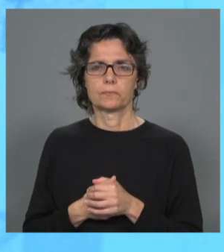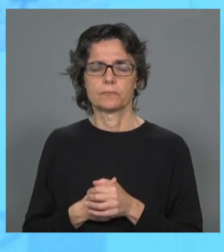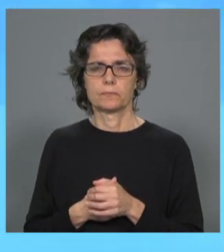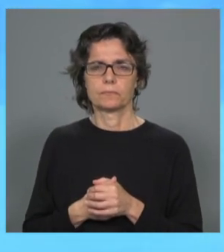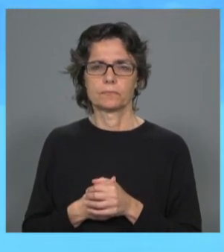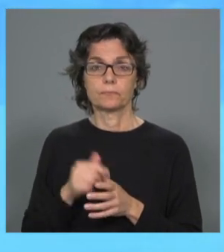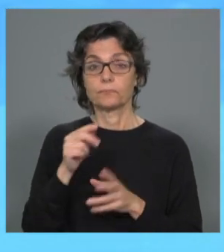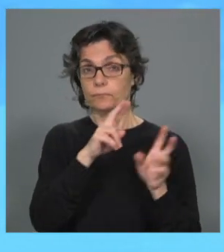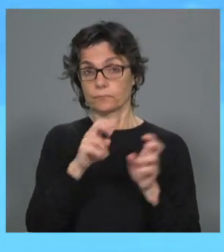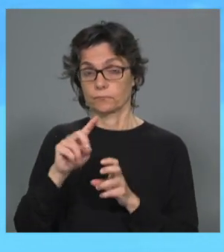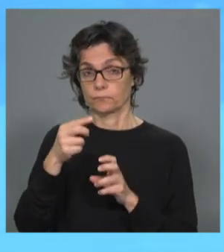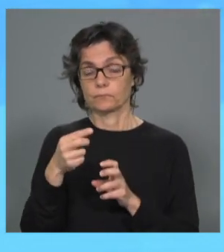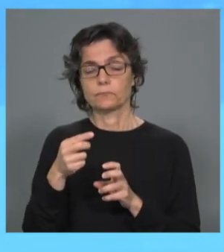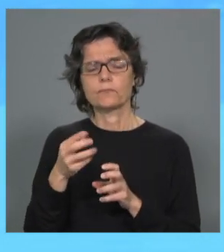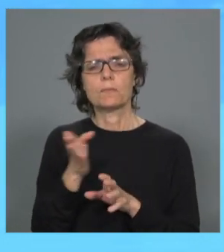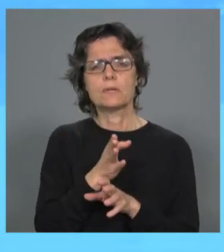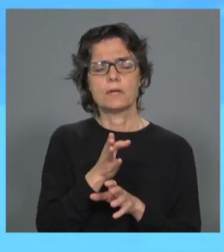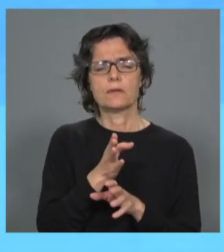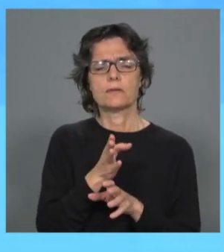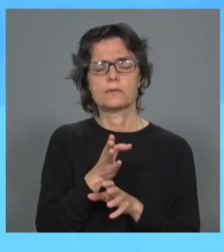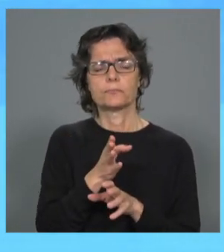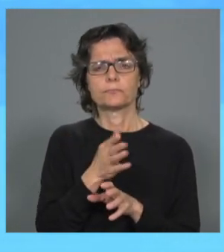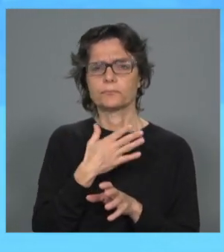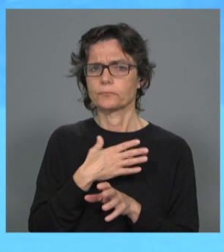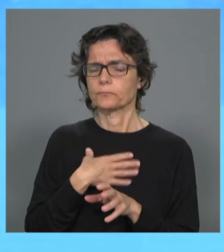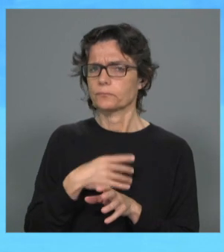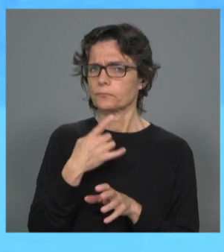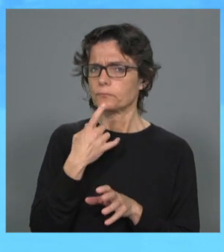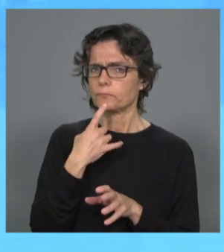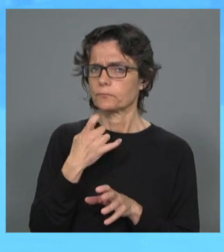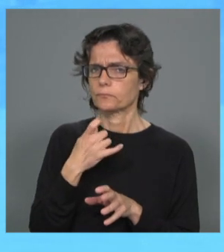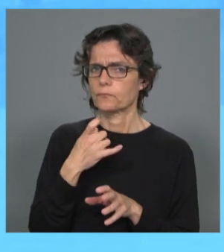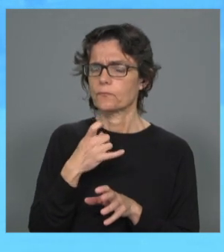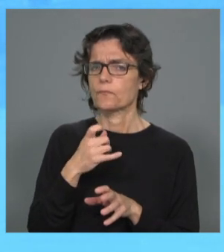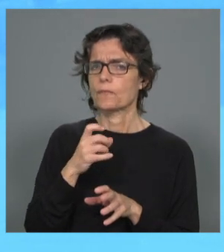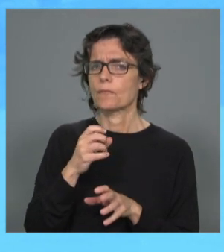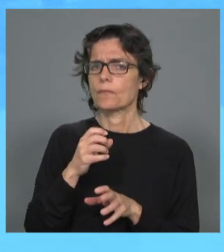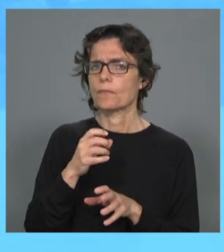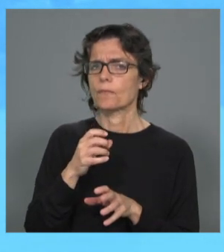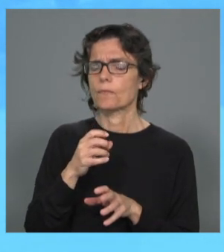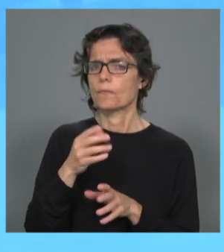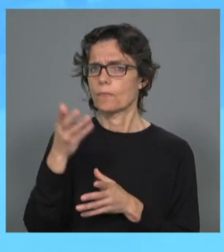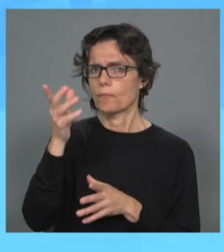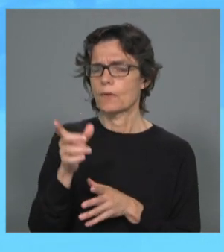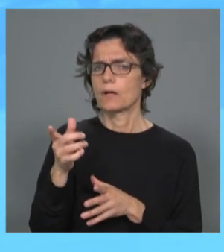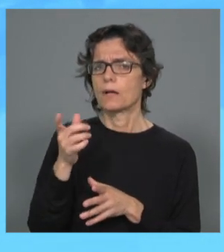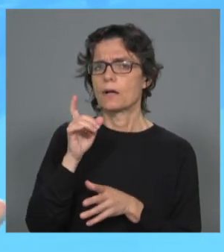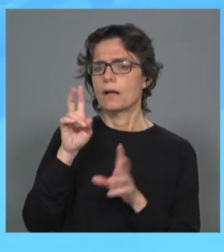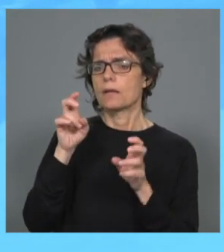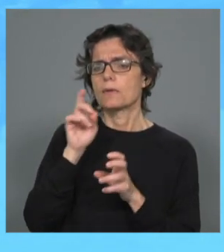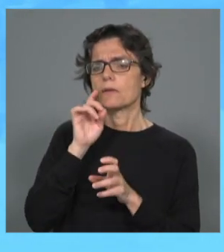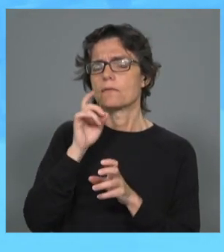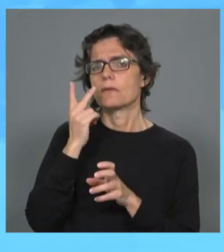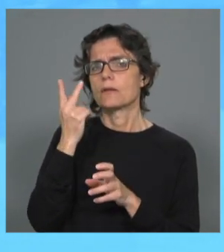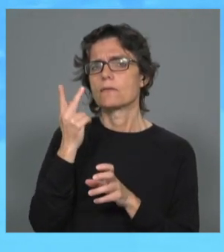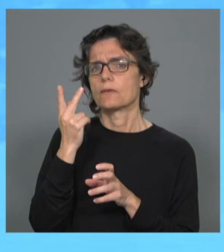que são sugeridas para estes dias. Antes gostava, Dr. Pedro Macedo, que comentasse também o tema da defesa da vida e que surge num